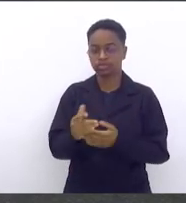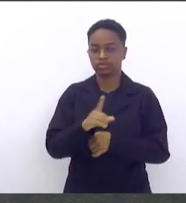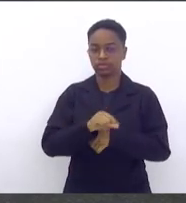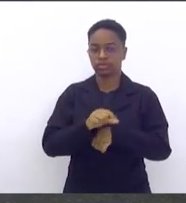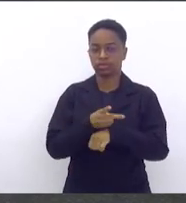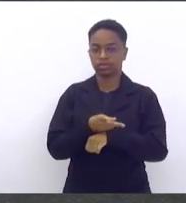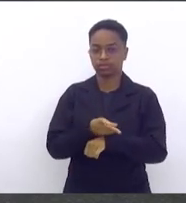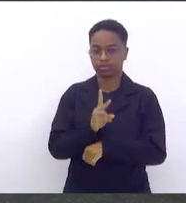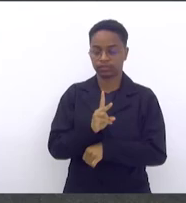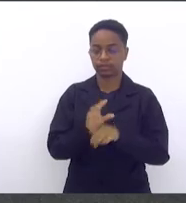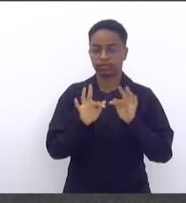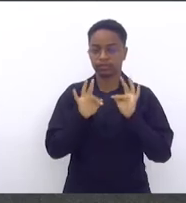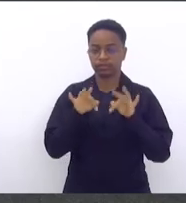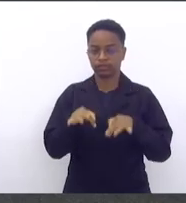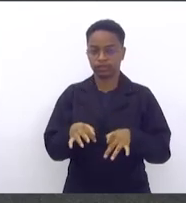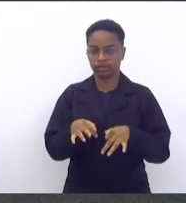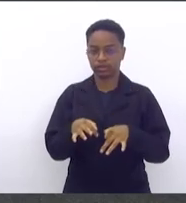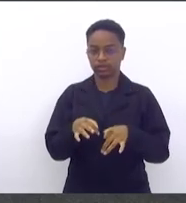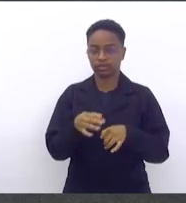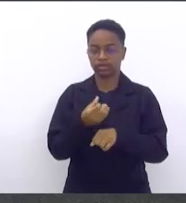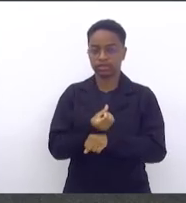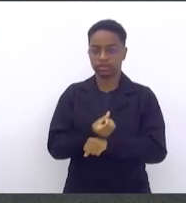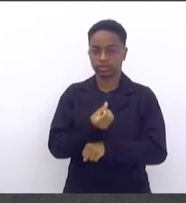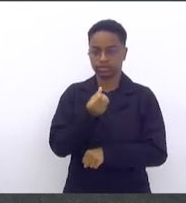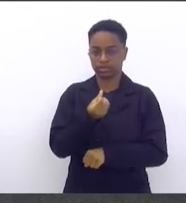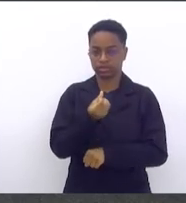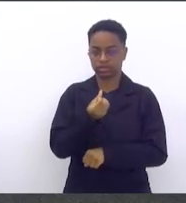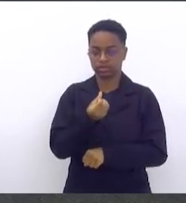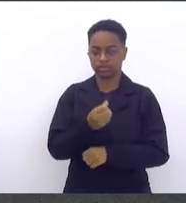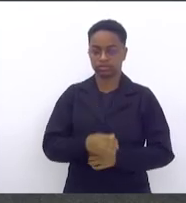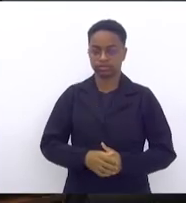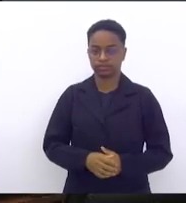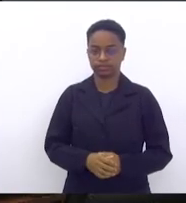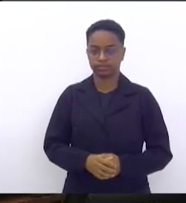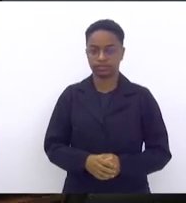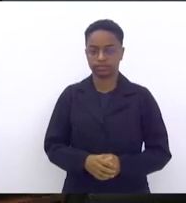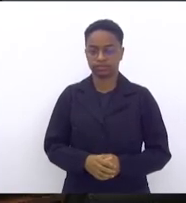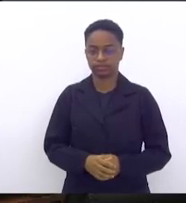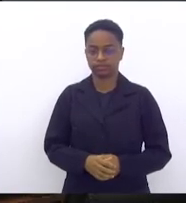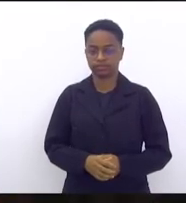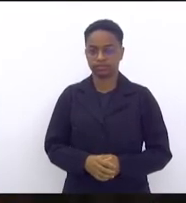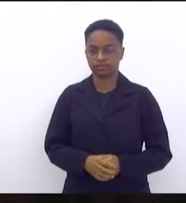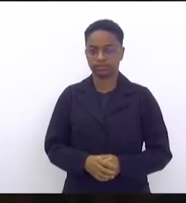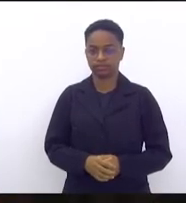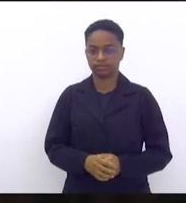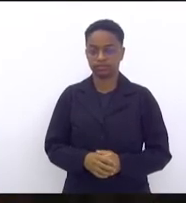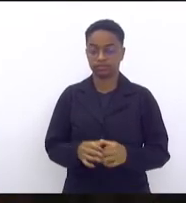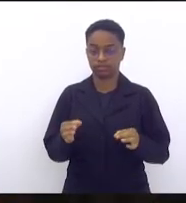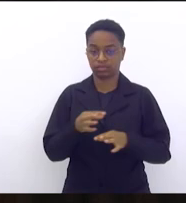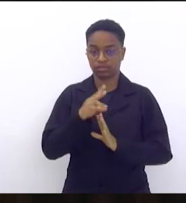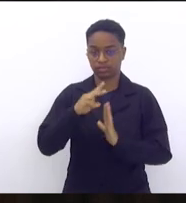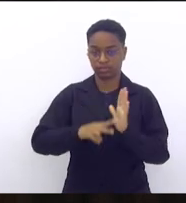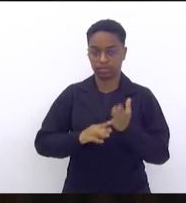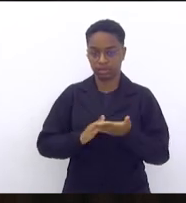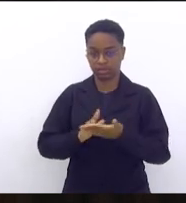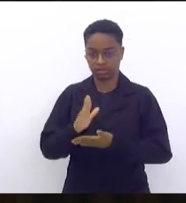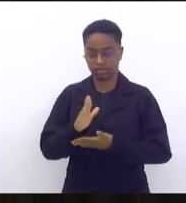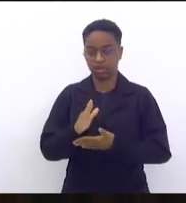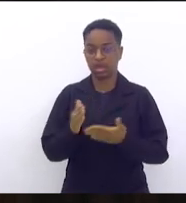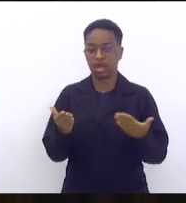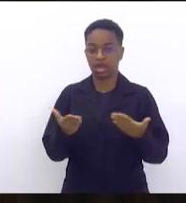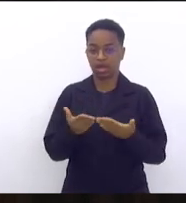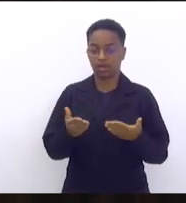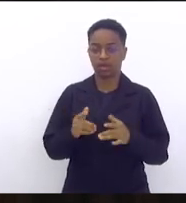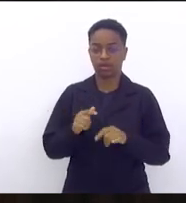horas, encerrou-se às 18 horas e 3 minutos. Lida e aprovada a ata, passa-se